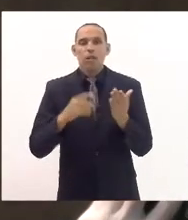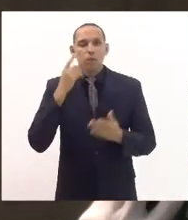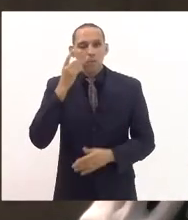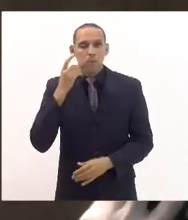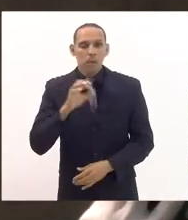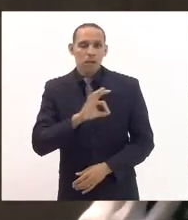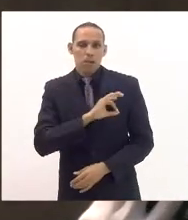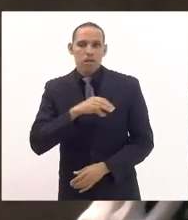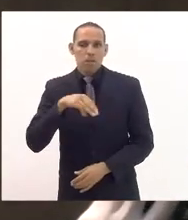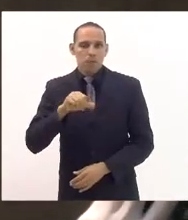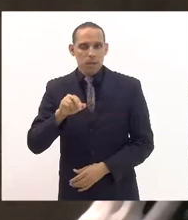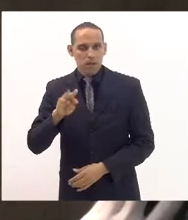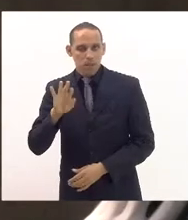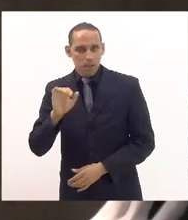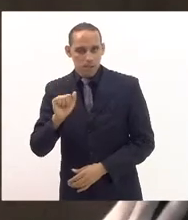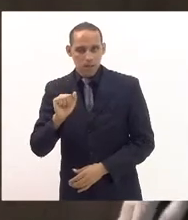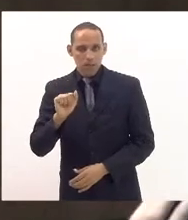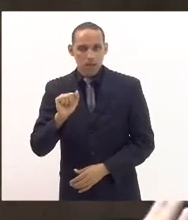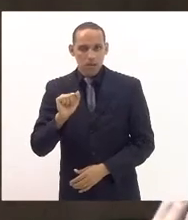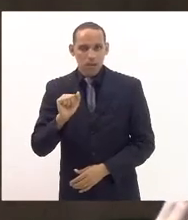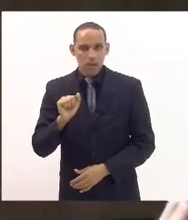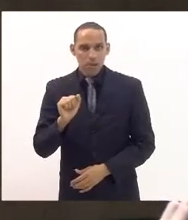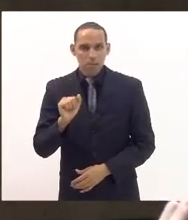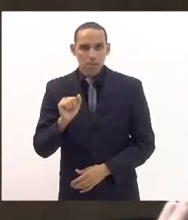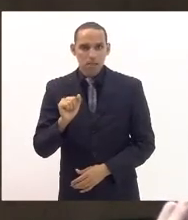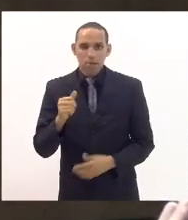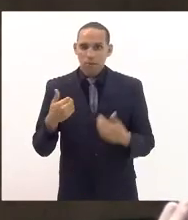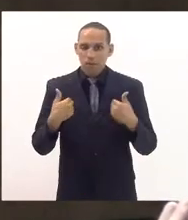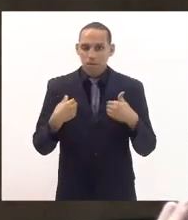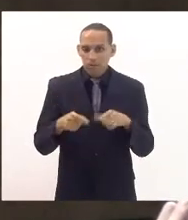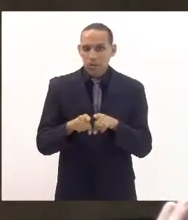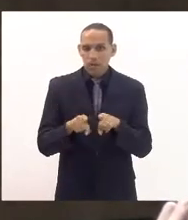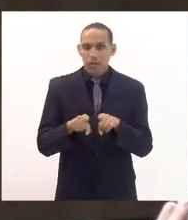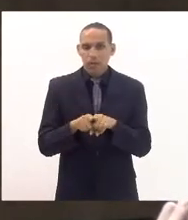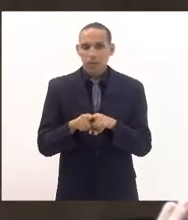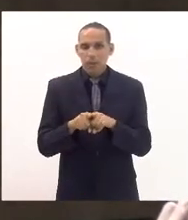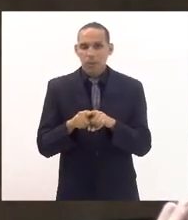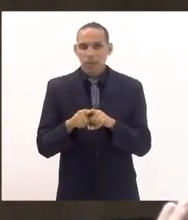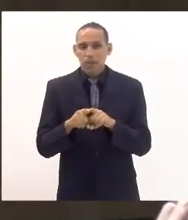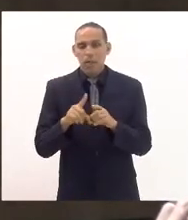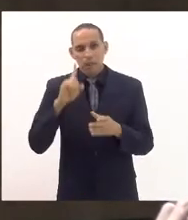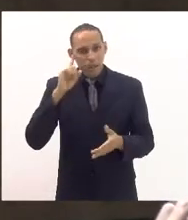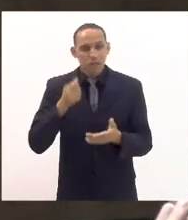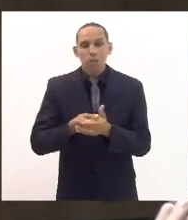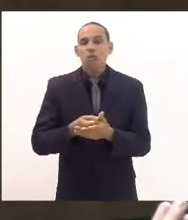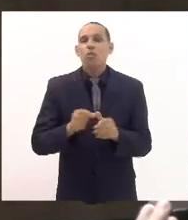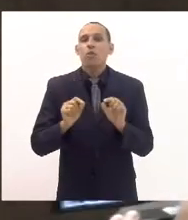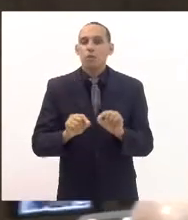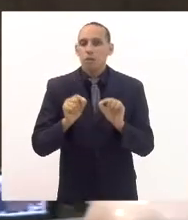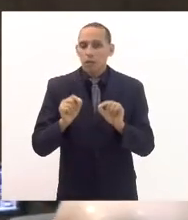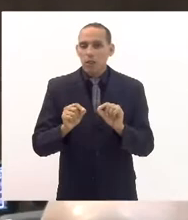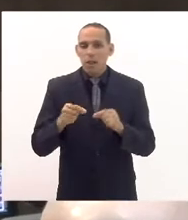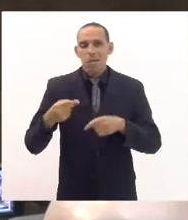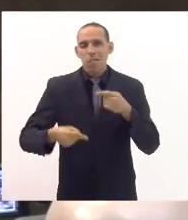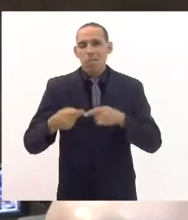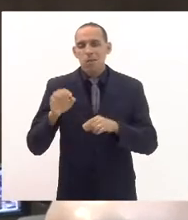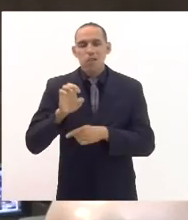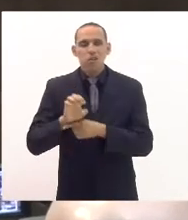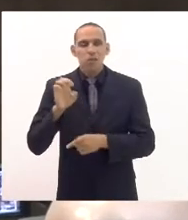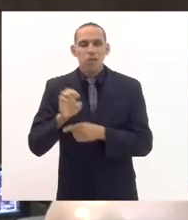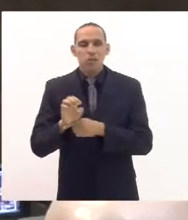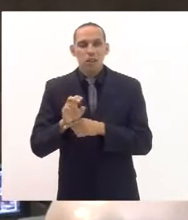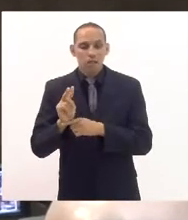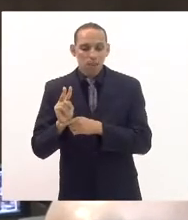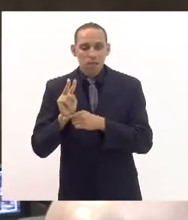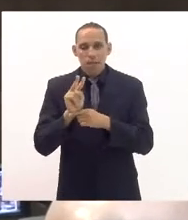Martha Rocha e esse que vos fala que estabelece política estadual de proteção aos direitos da pessoa com Transtorno